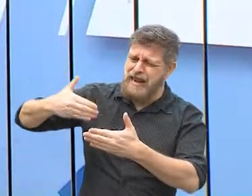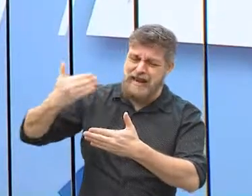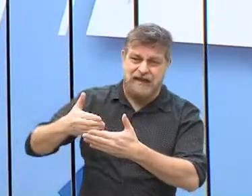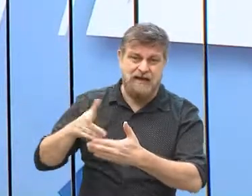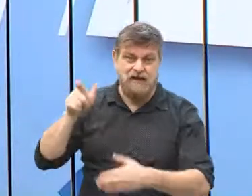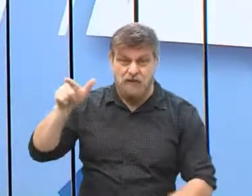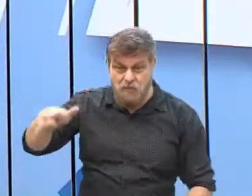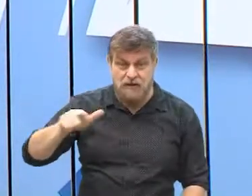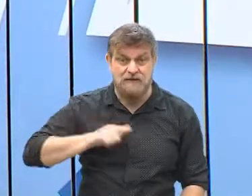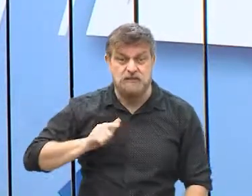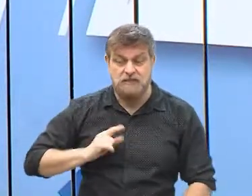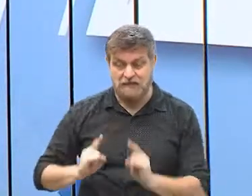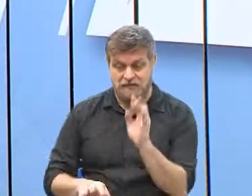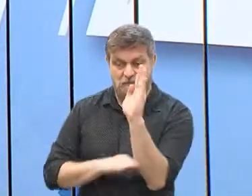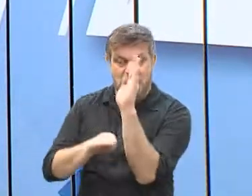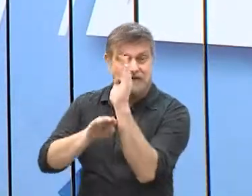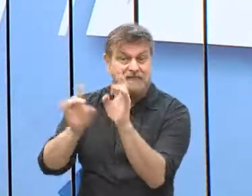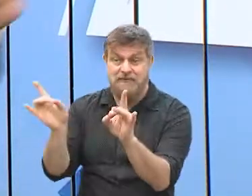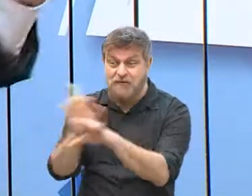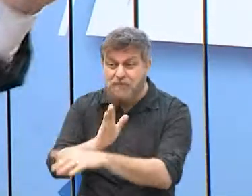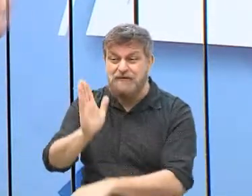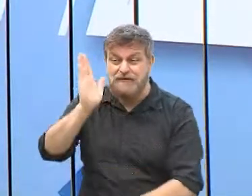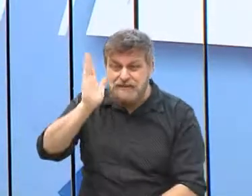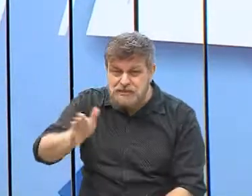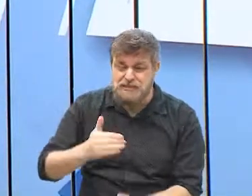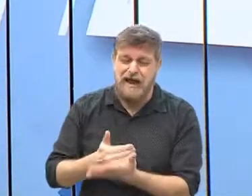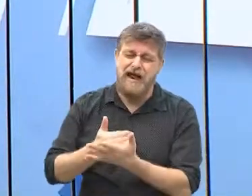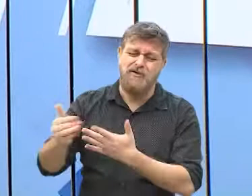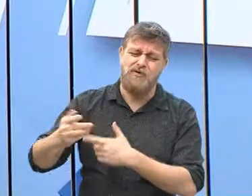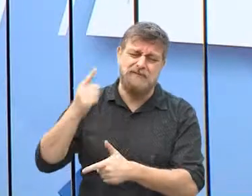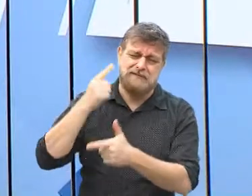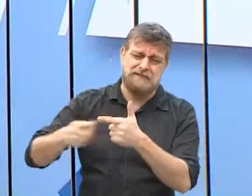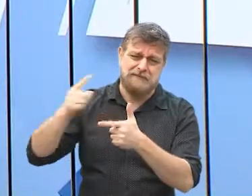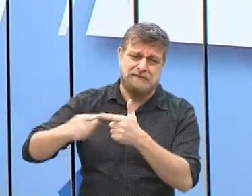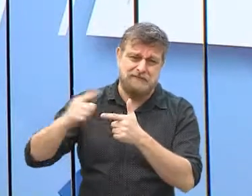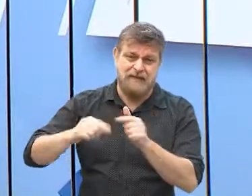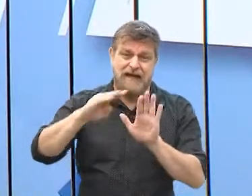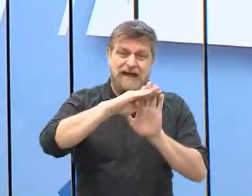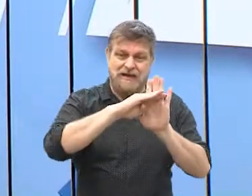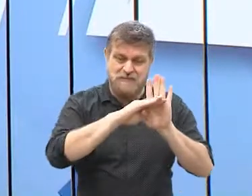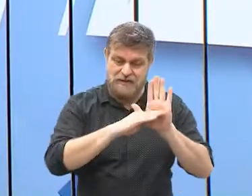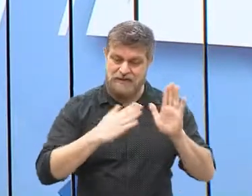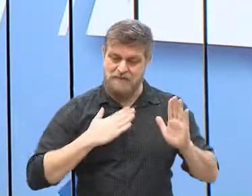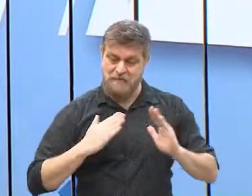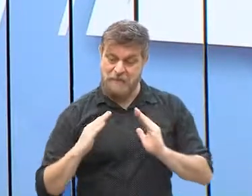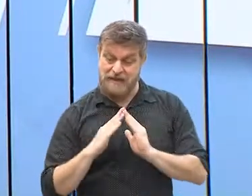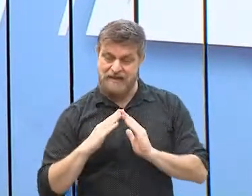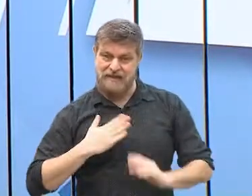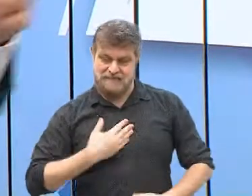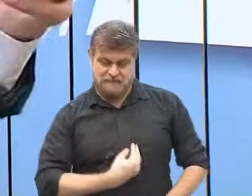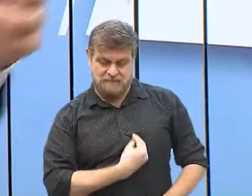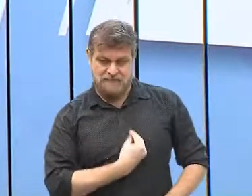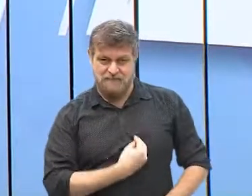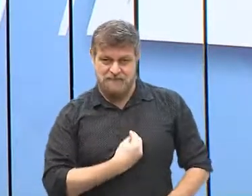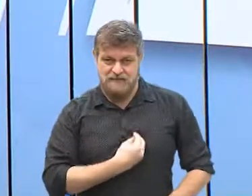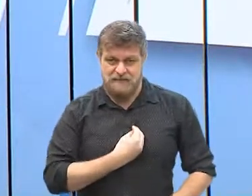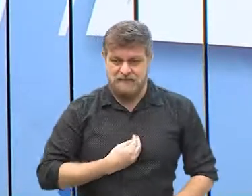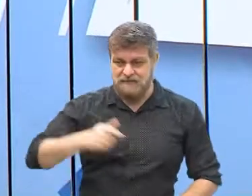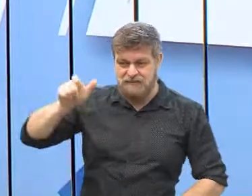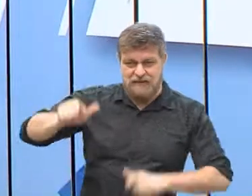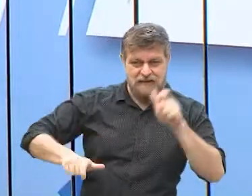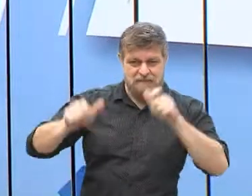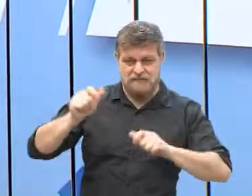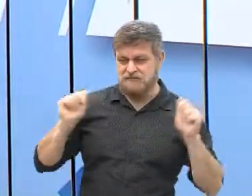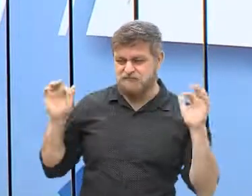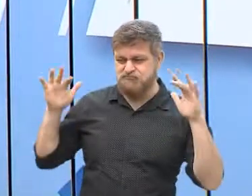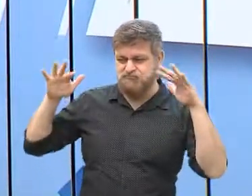receberam os seus apartamentos lá, né, no programa Minha Casa Minha Vida, e que são pessoas de todas as cidades, né, que